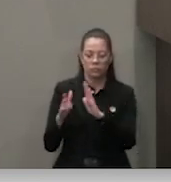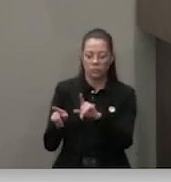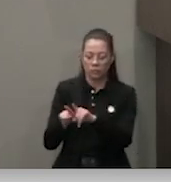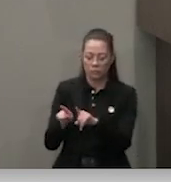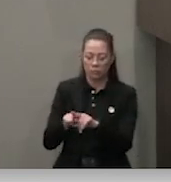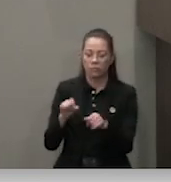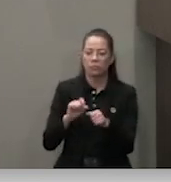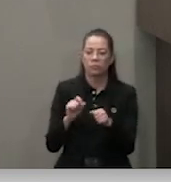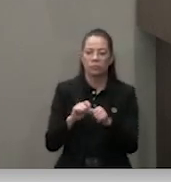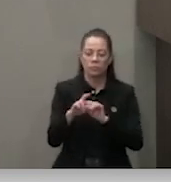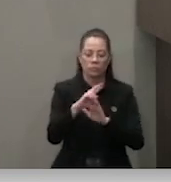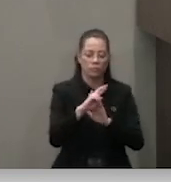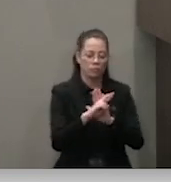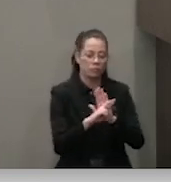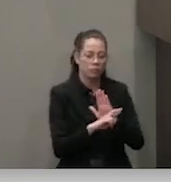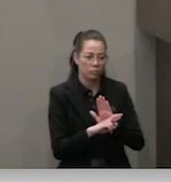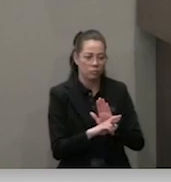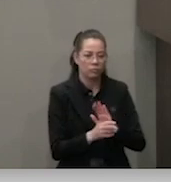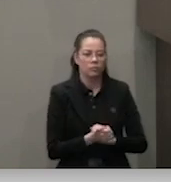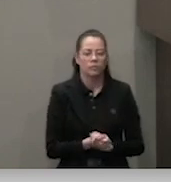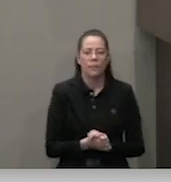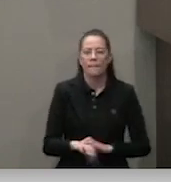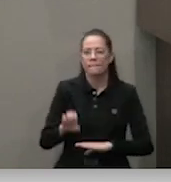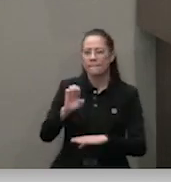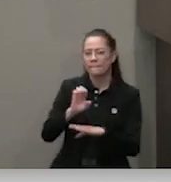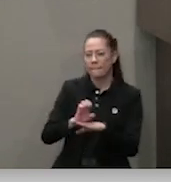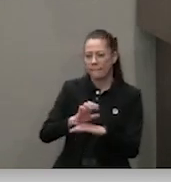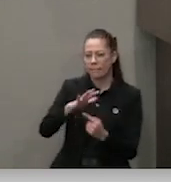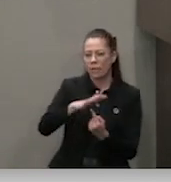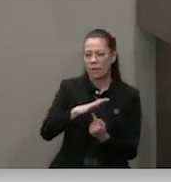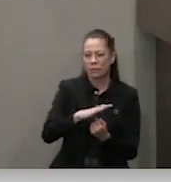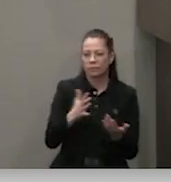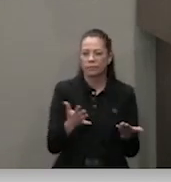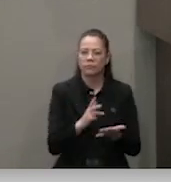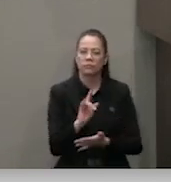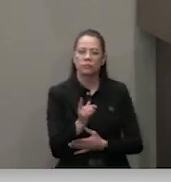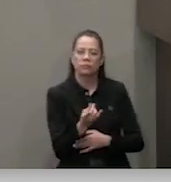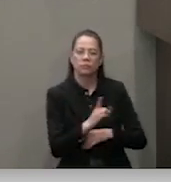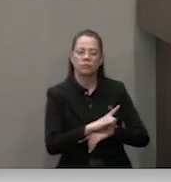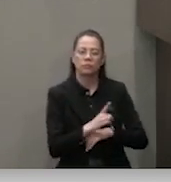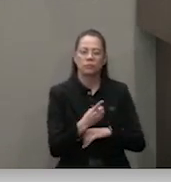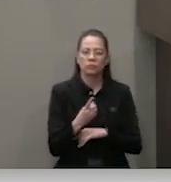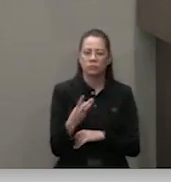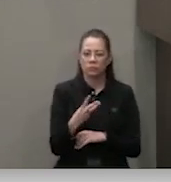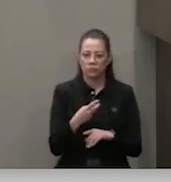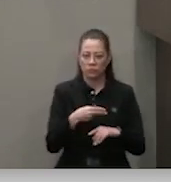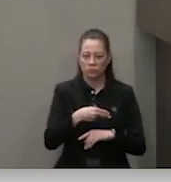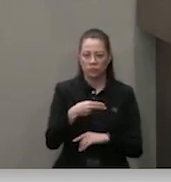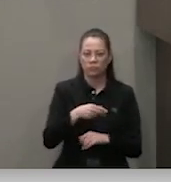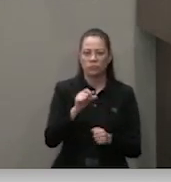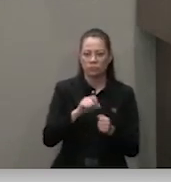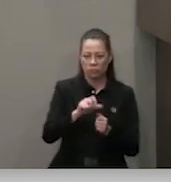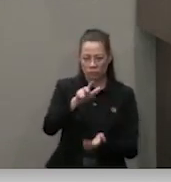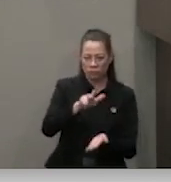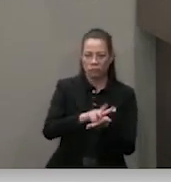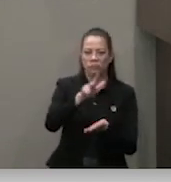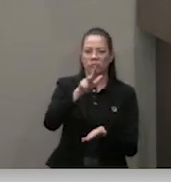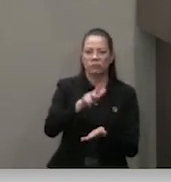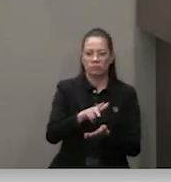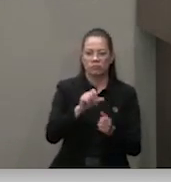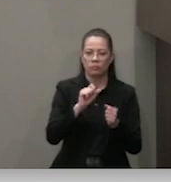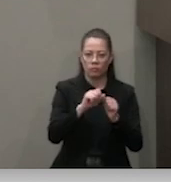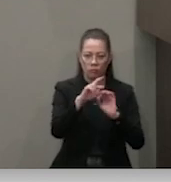fazerem essa regulamentação o estado do Paraná agora no último dia 13 de novembro fez a sua aprovação fez a